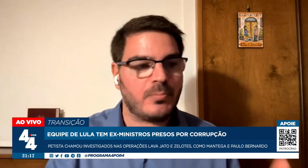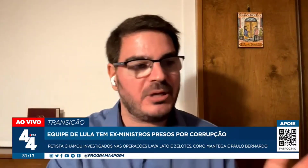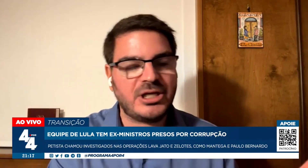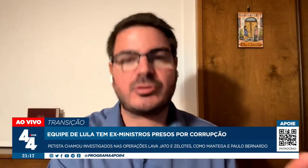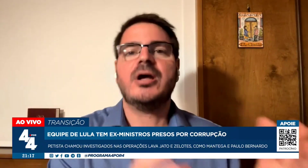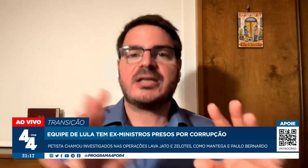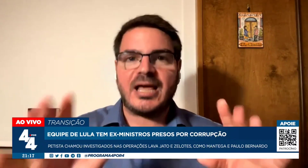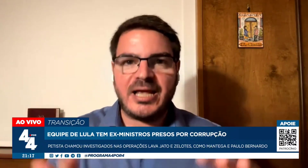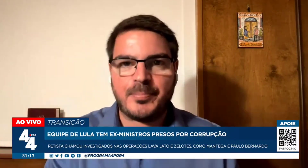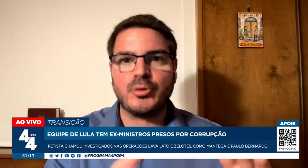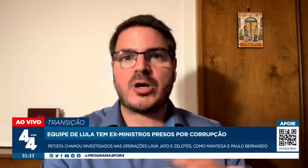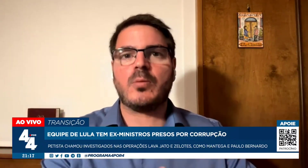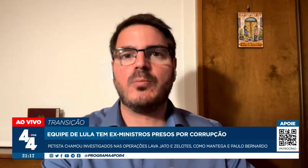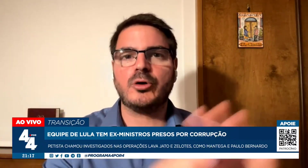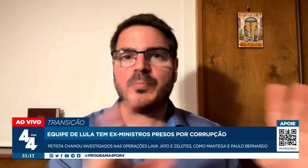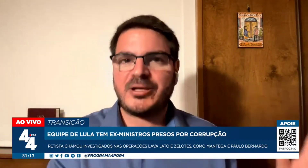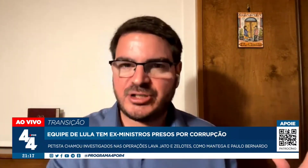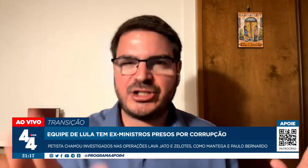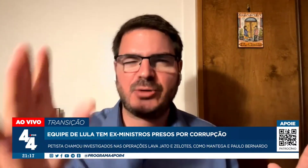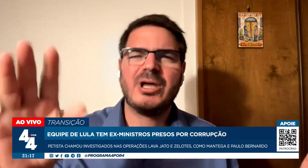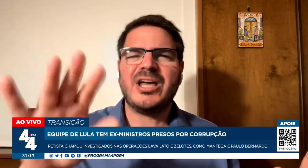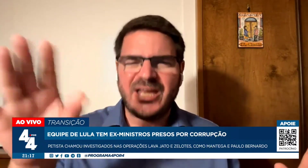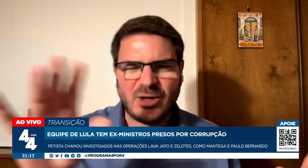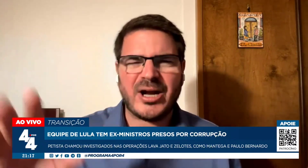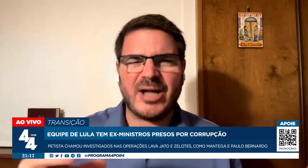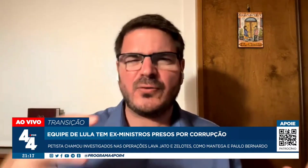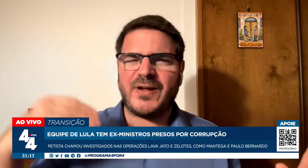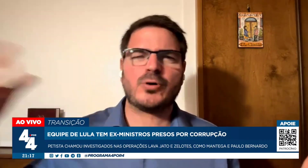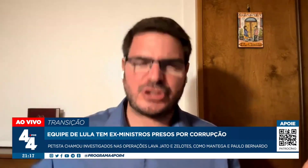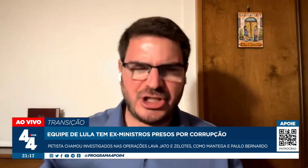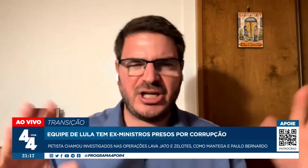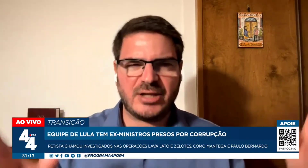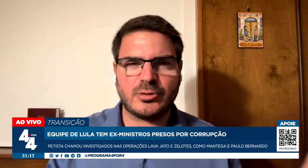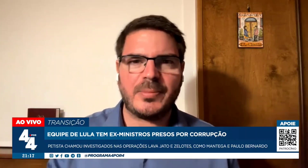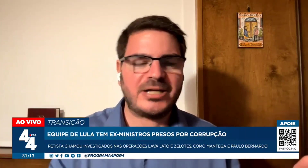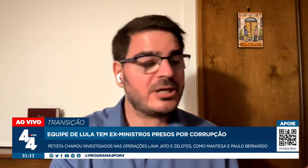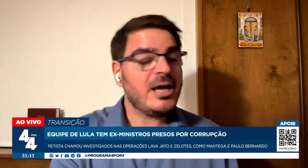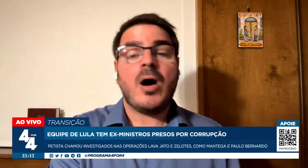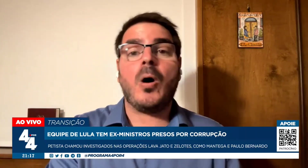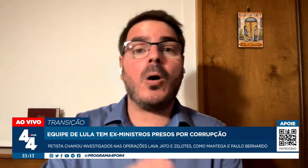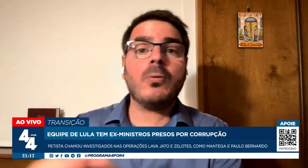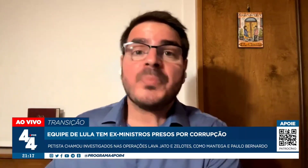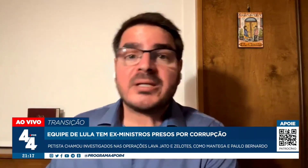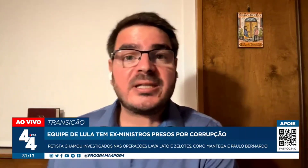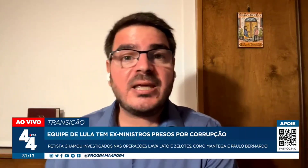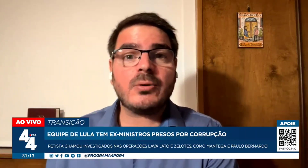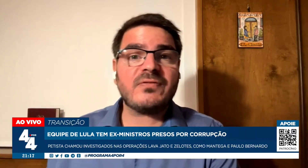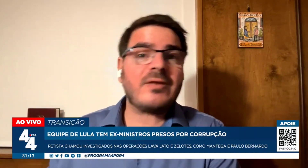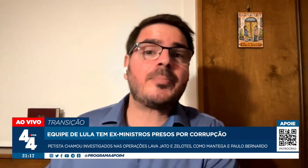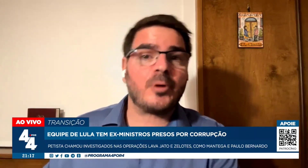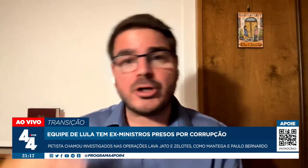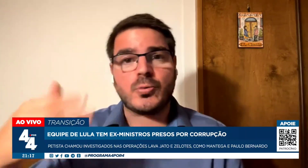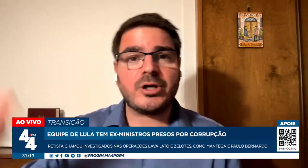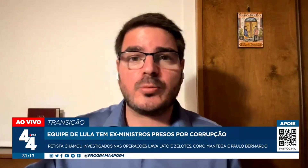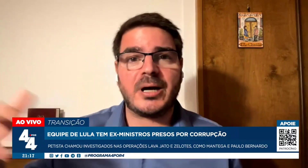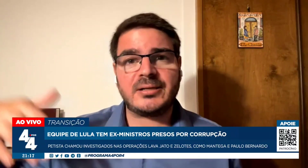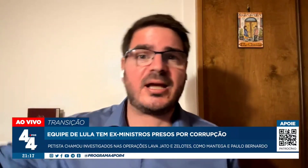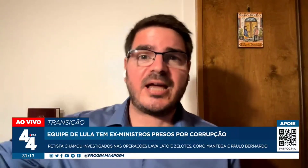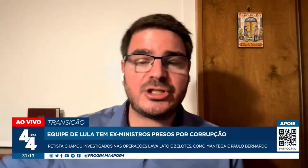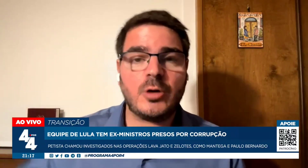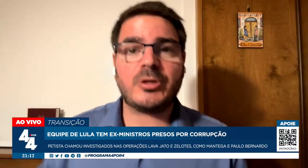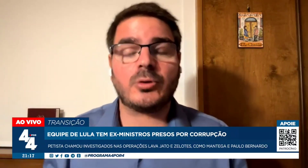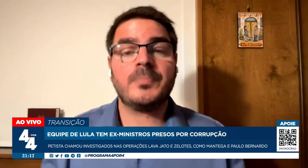tinha o Palocci como ministro, que ele reputa como muito bem sucedido, ignorando o fator China e tudo mais, ou seguir o que veio depois,